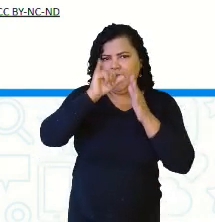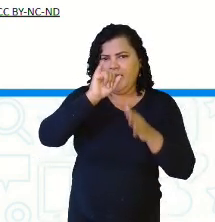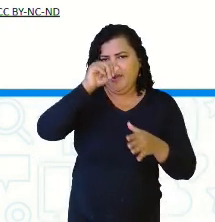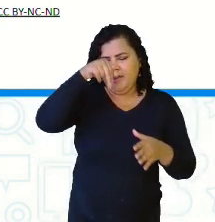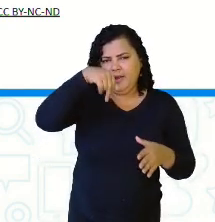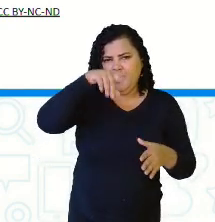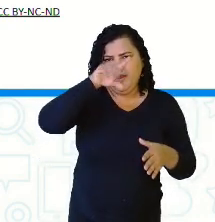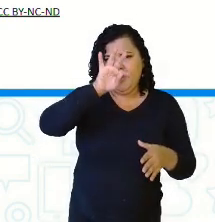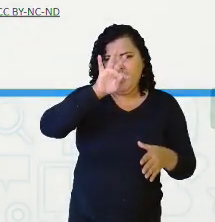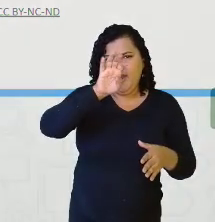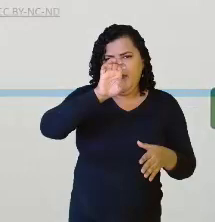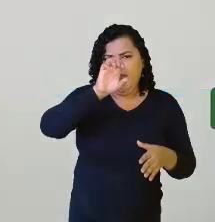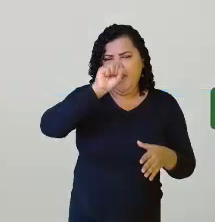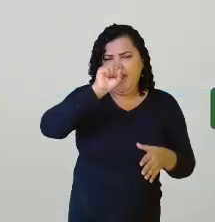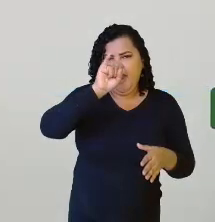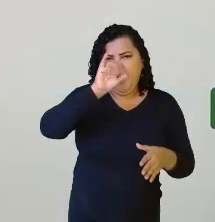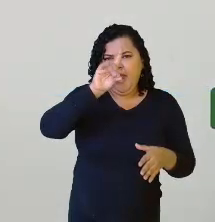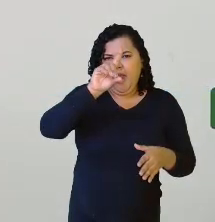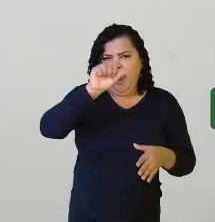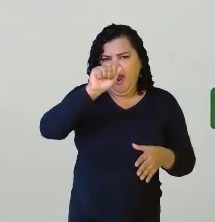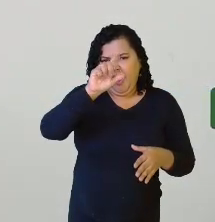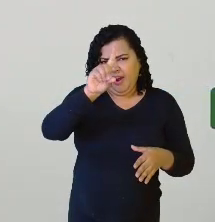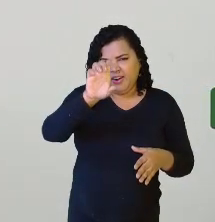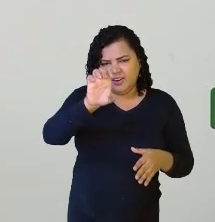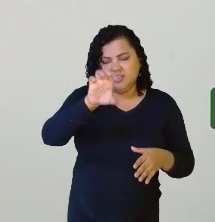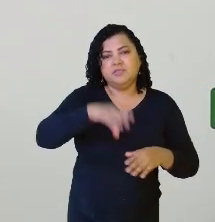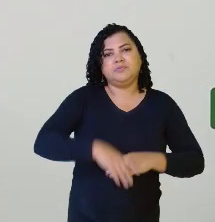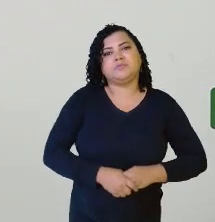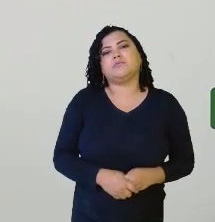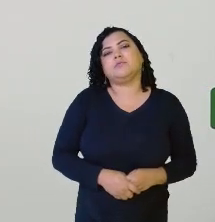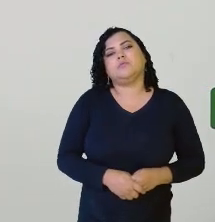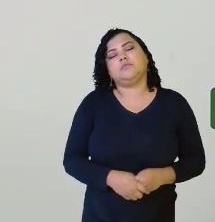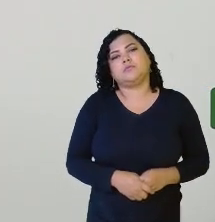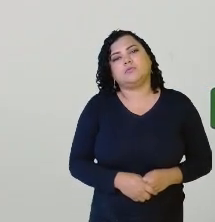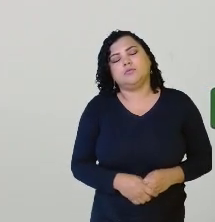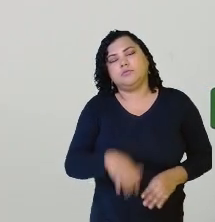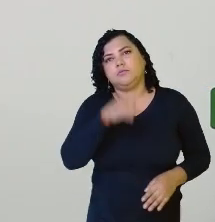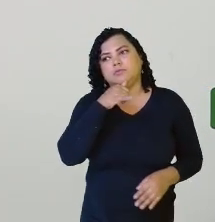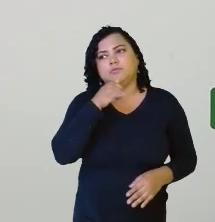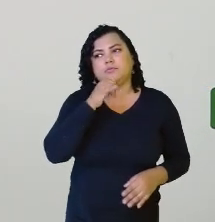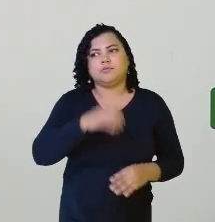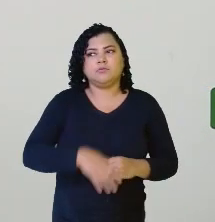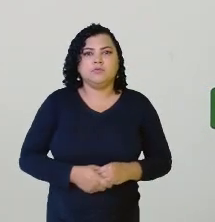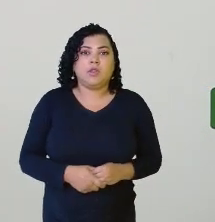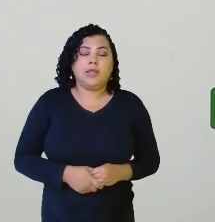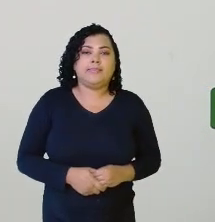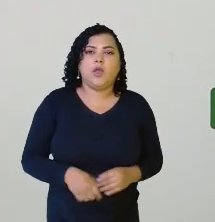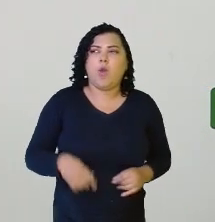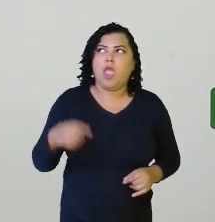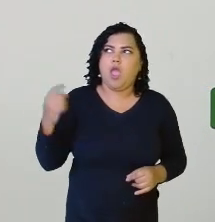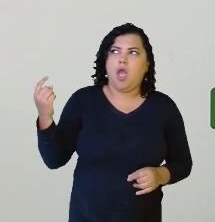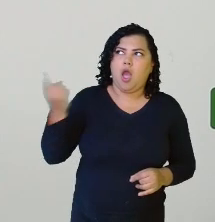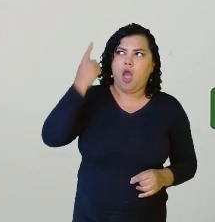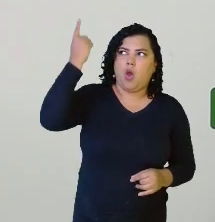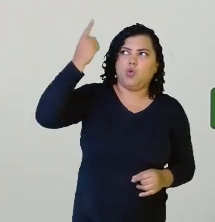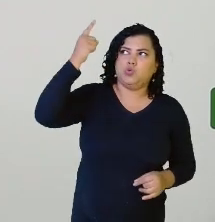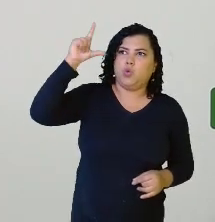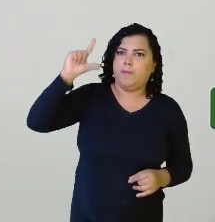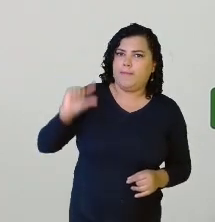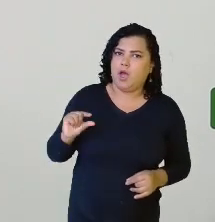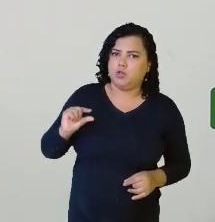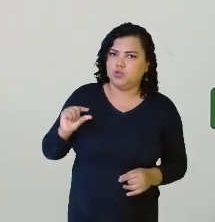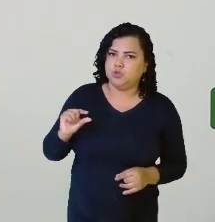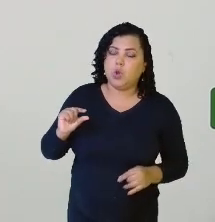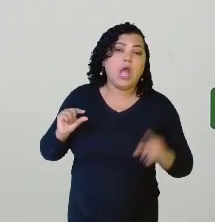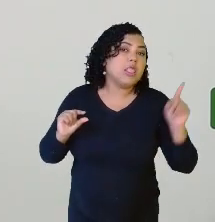vezes confunde a questão, o volume, ele diz assim, baixo ou alto. Baixo